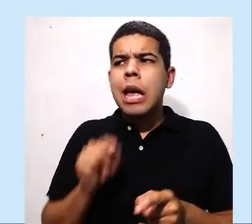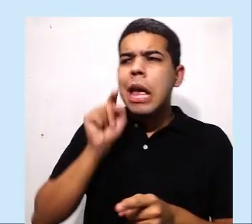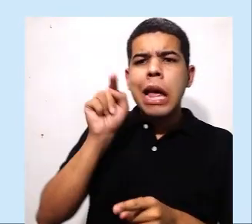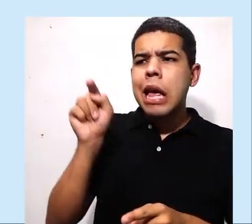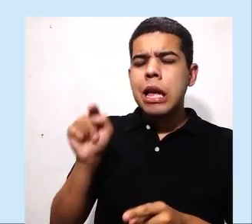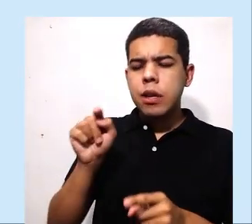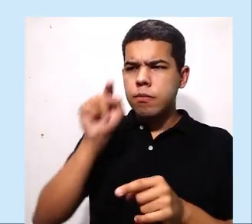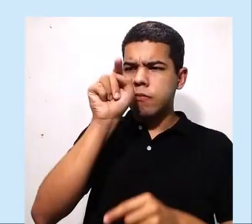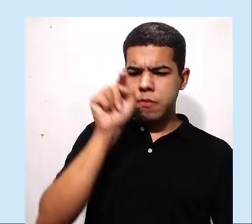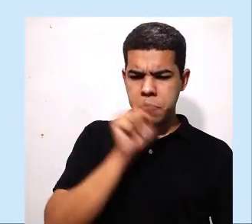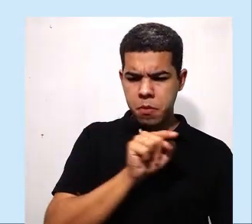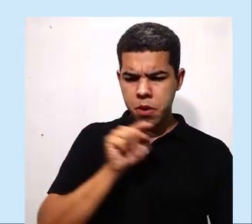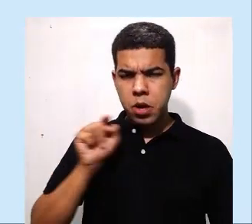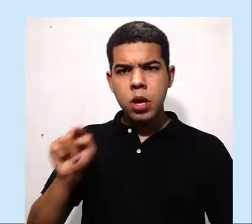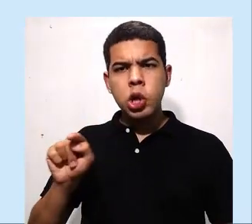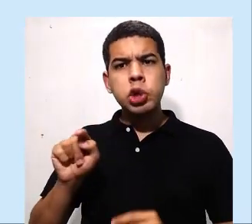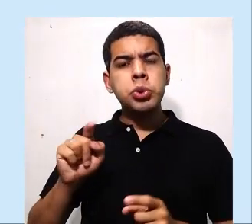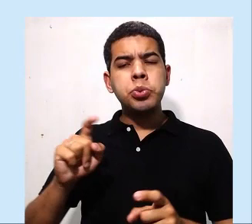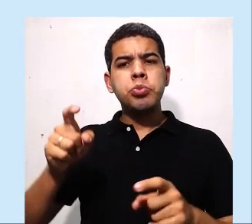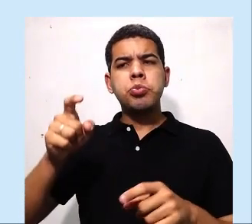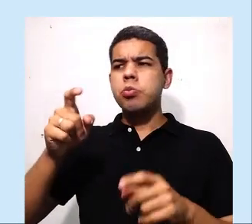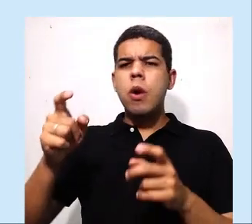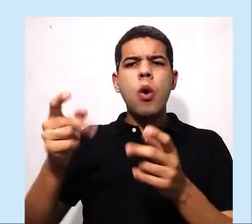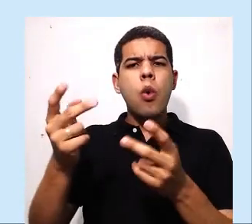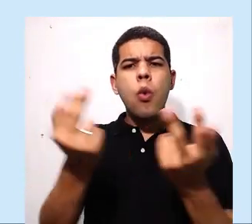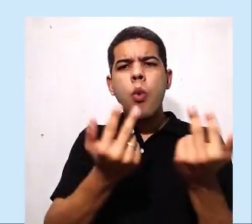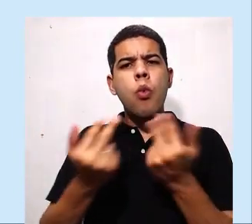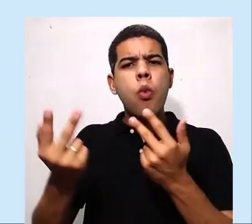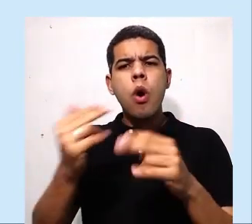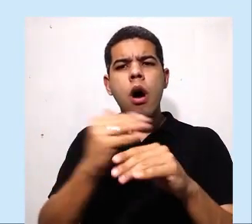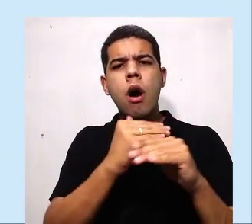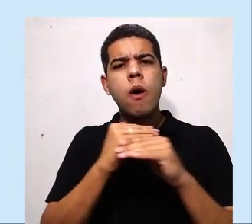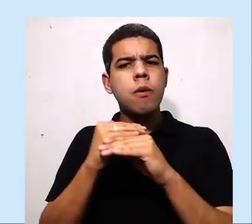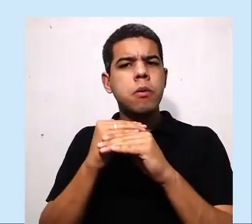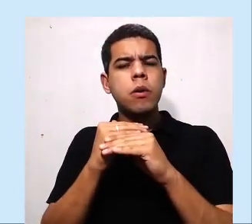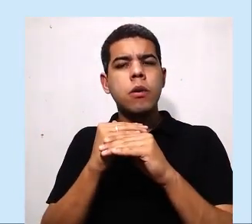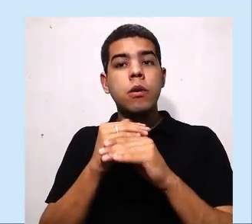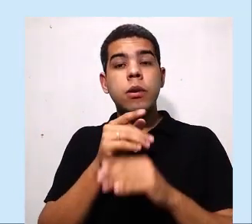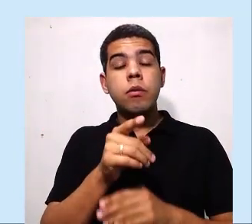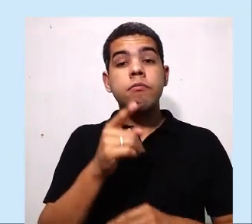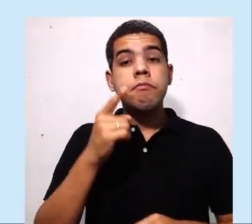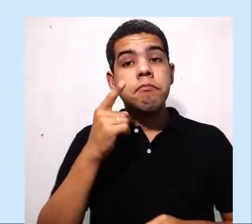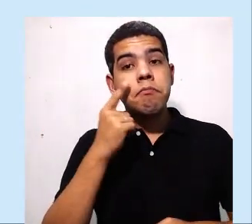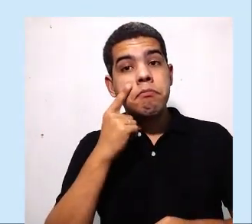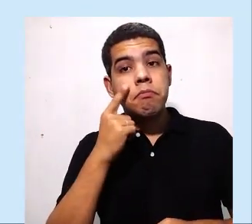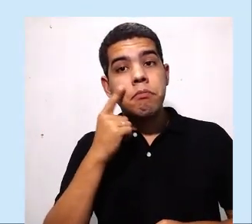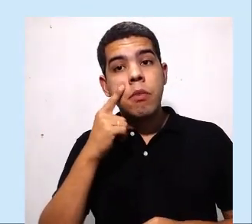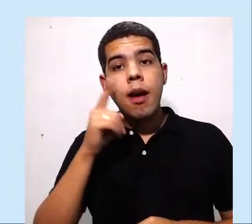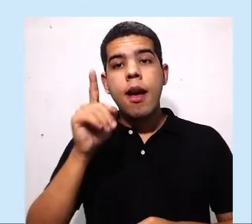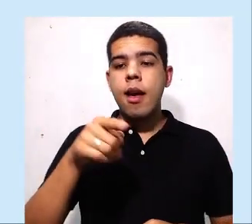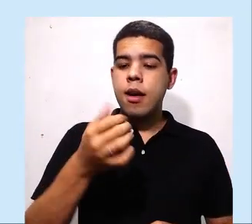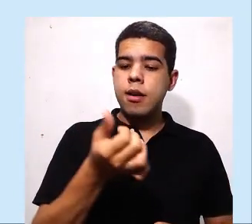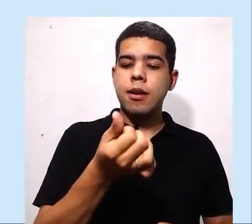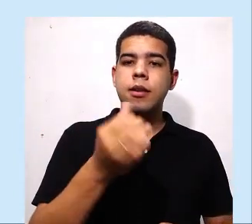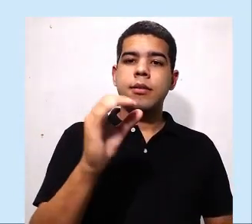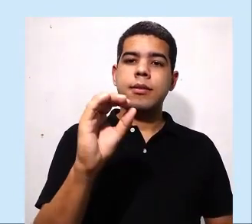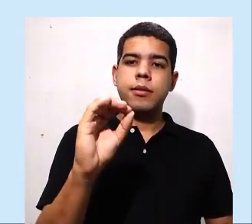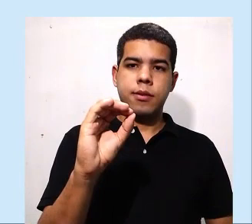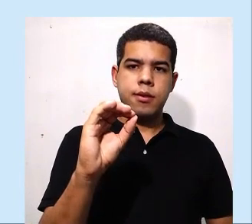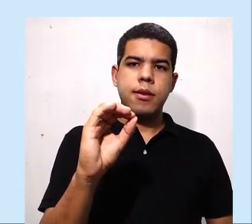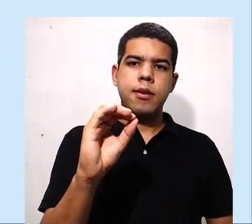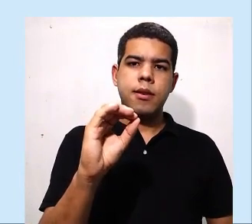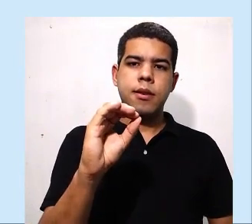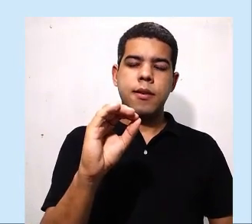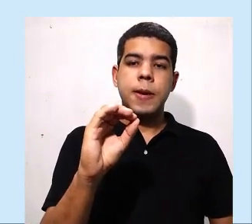vai ver que ele vai medir 60. Então, se um triângulo tem os ângulos internos 60, 60 e 60,